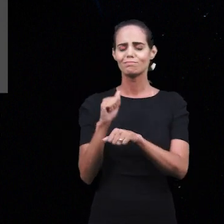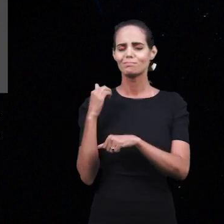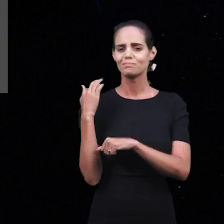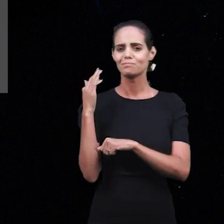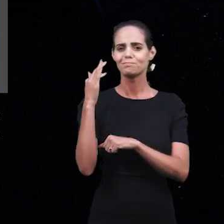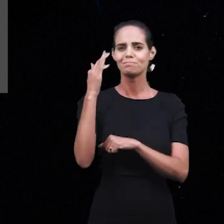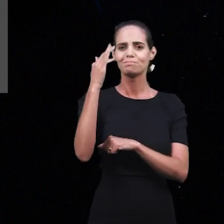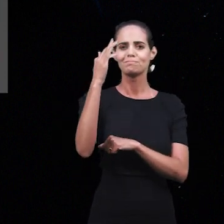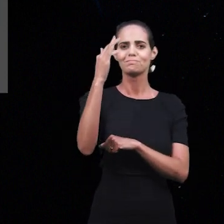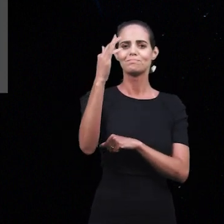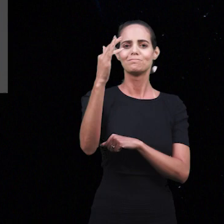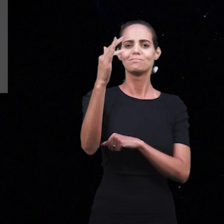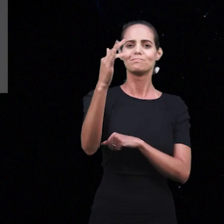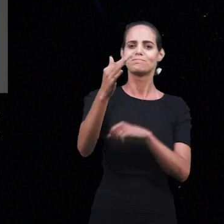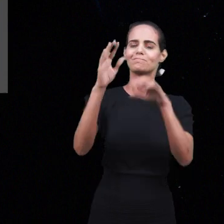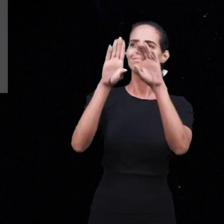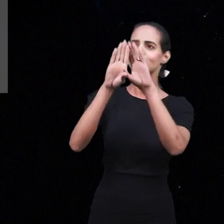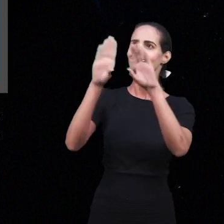esperança do